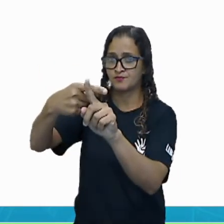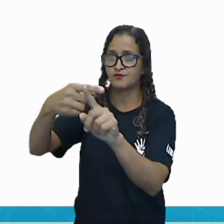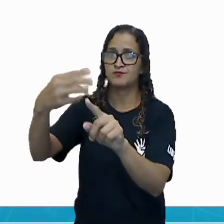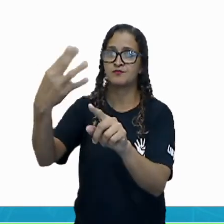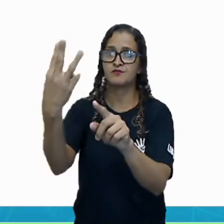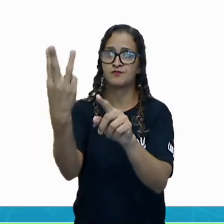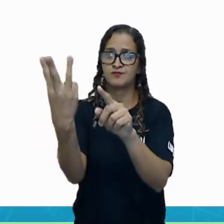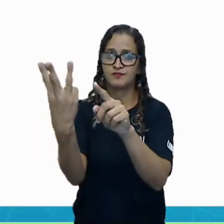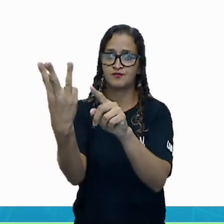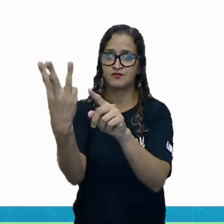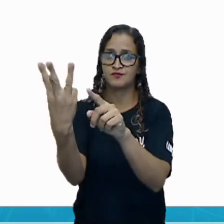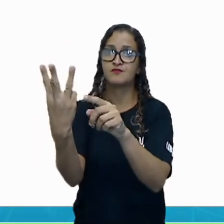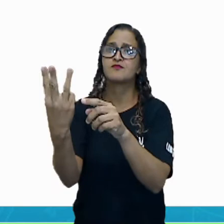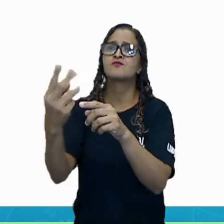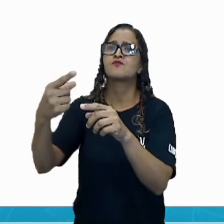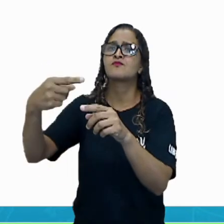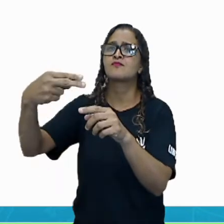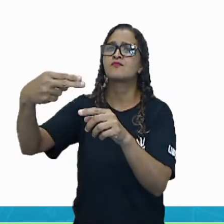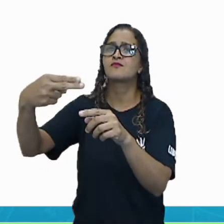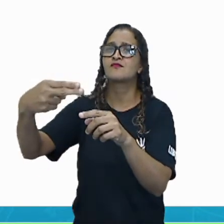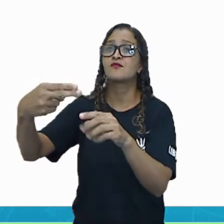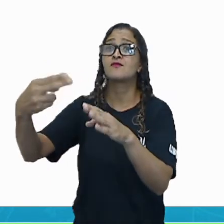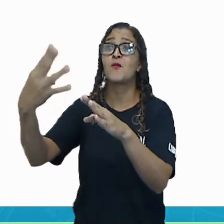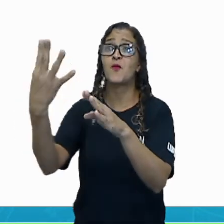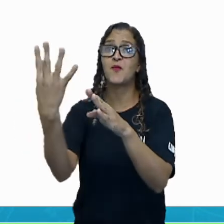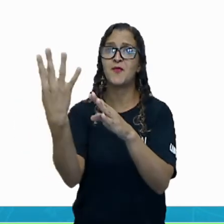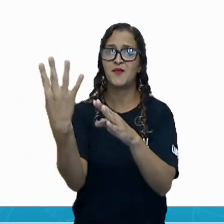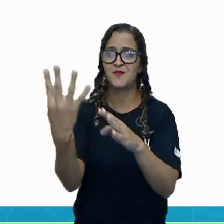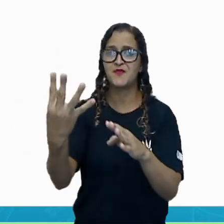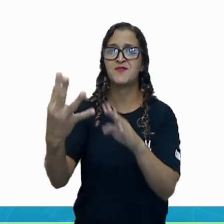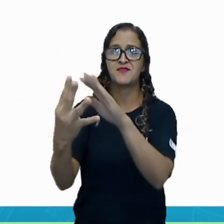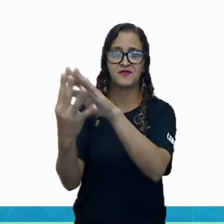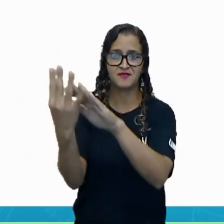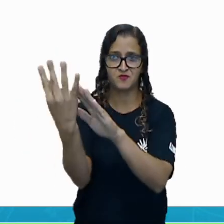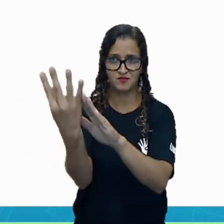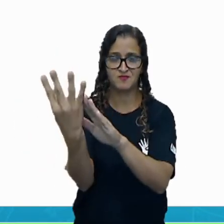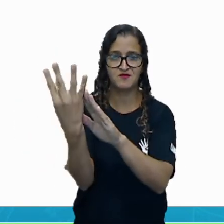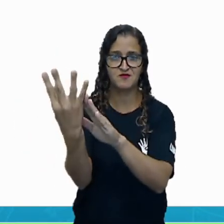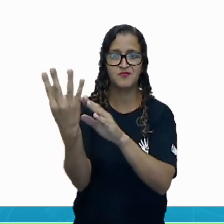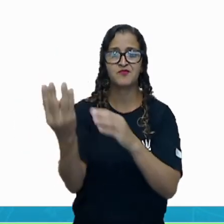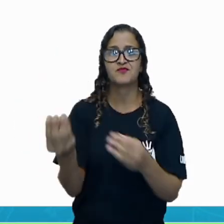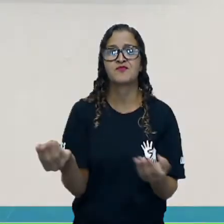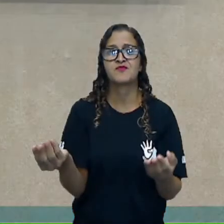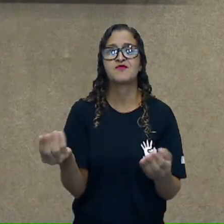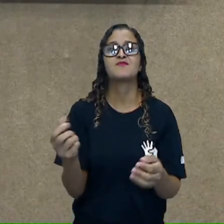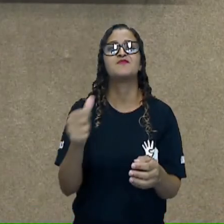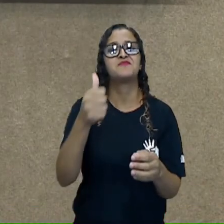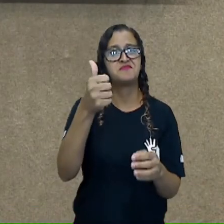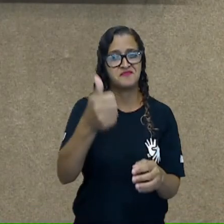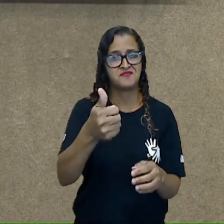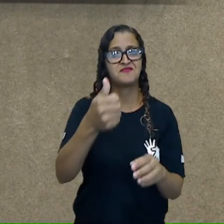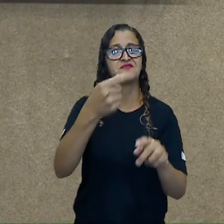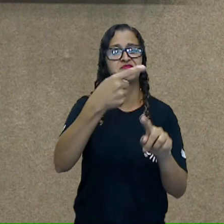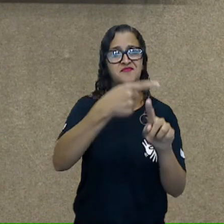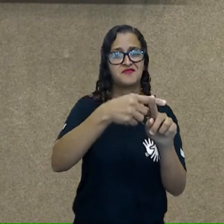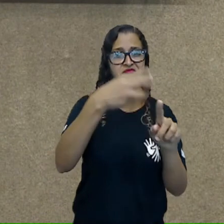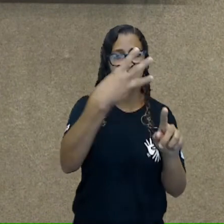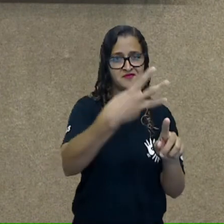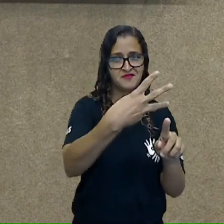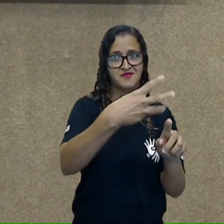1, 2, 3, 4. Senhor periquito, 1 mais 3 é igual a